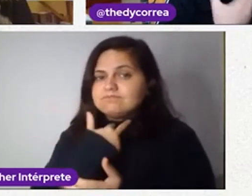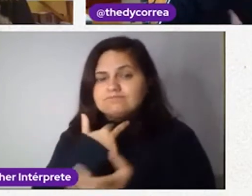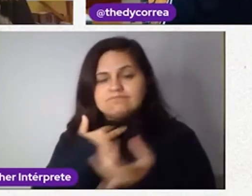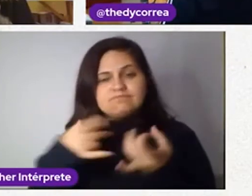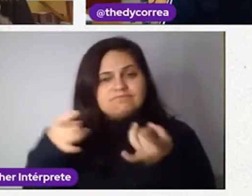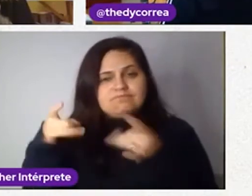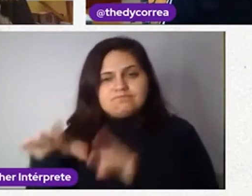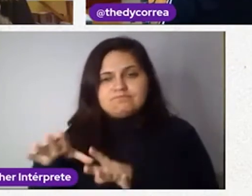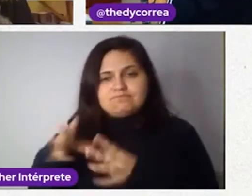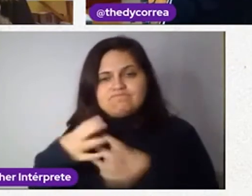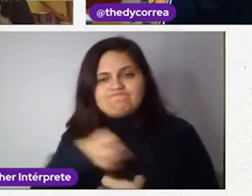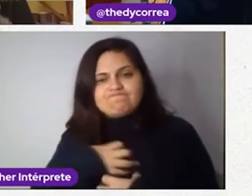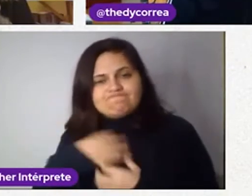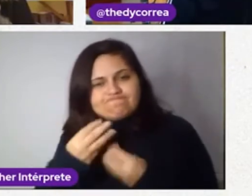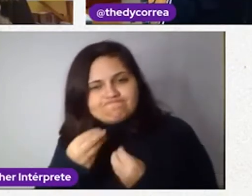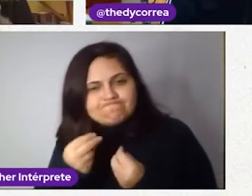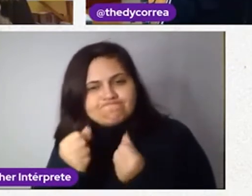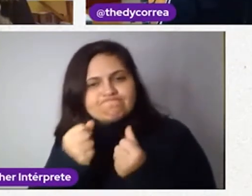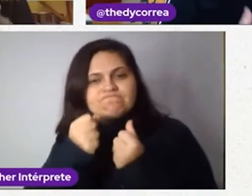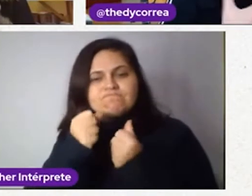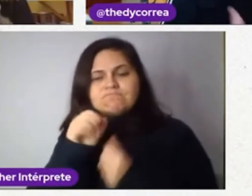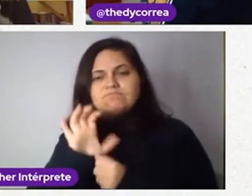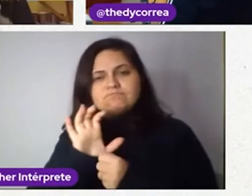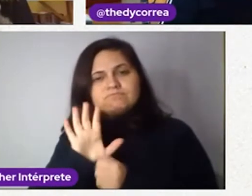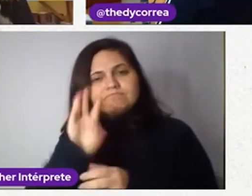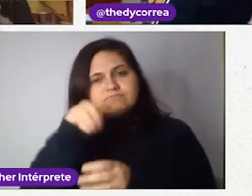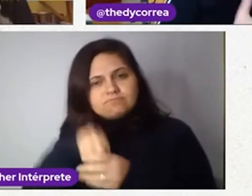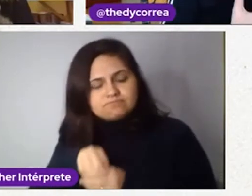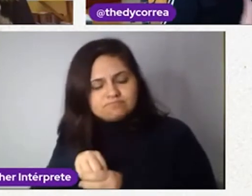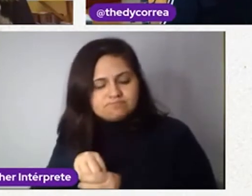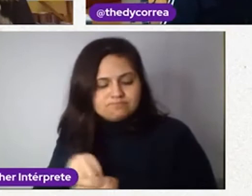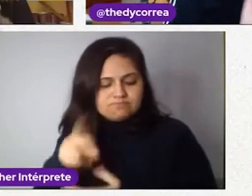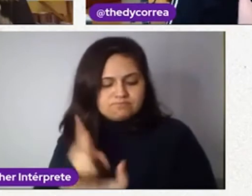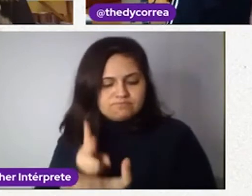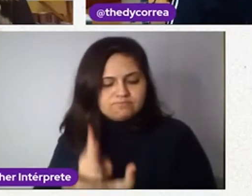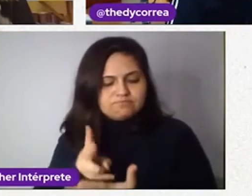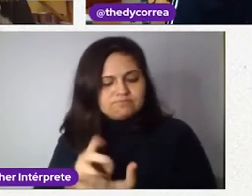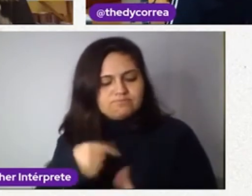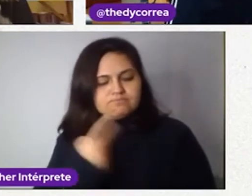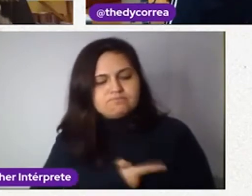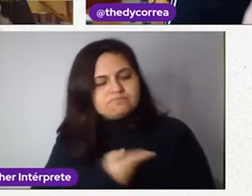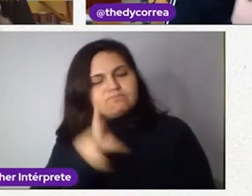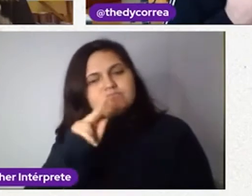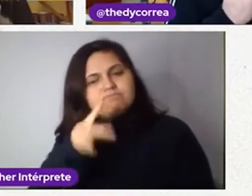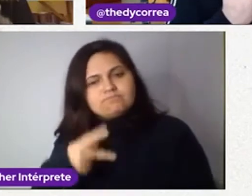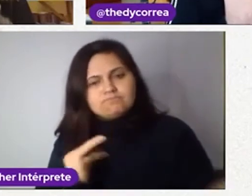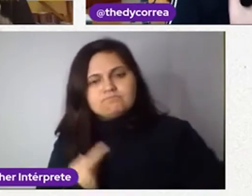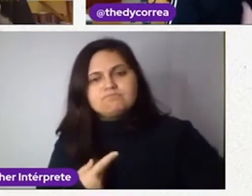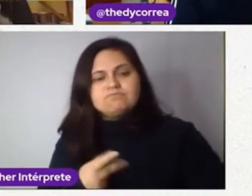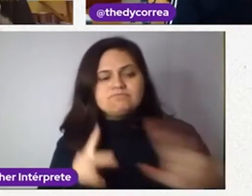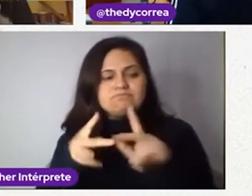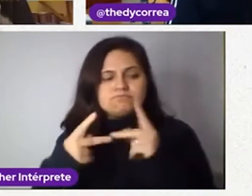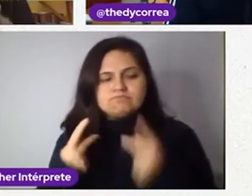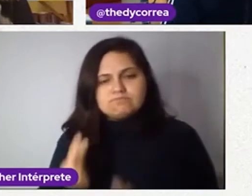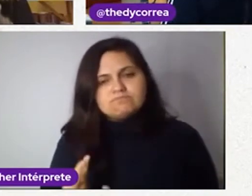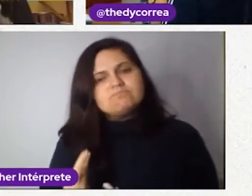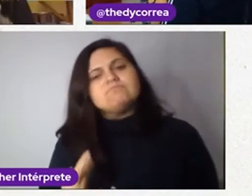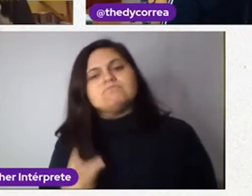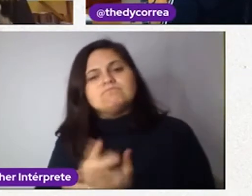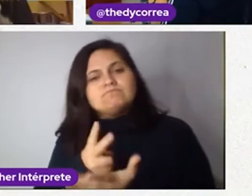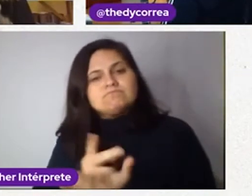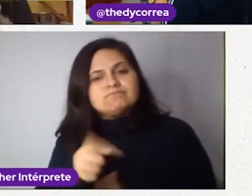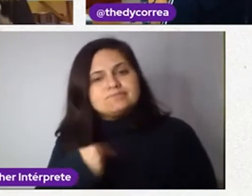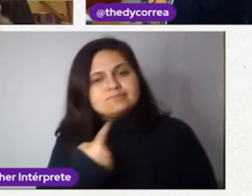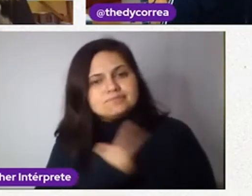se sensibilizar por isso. Faz parte de manter a nossa condição de ser humano, manter a nossa